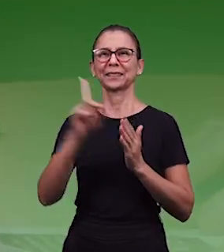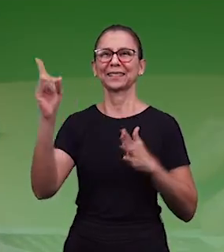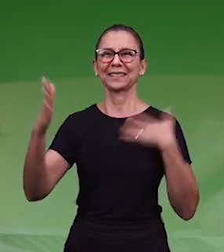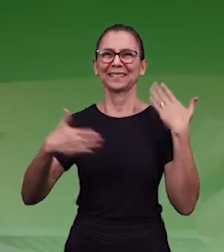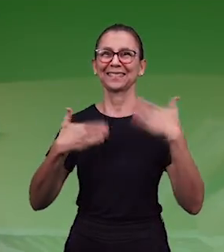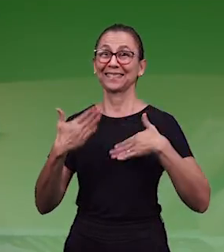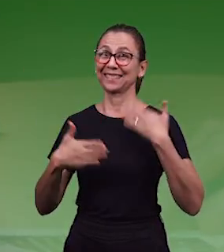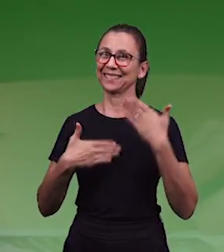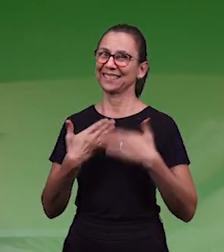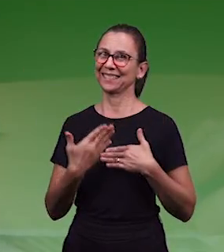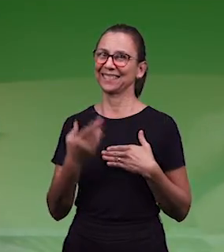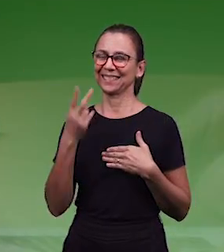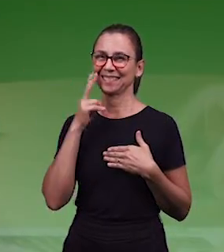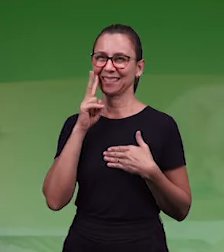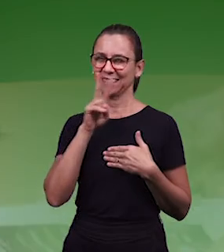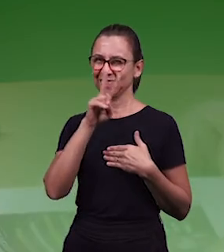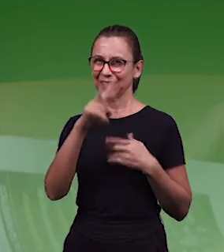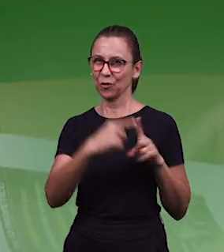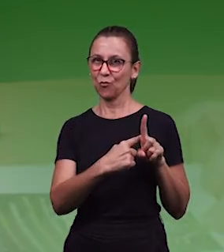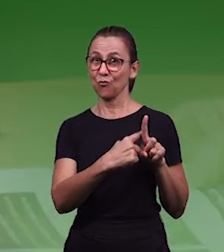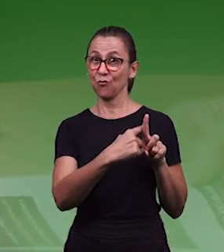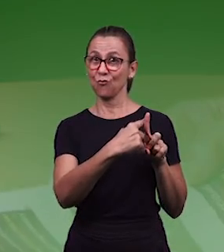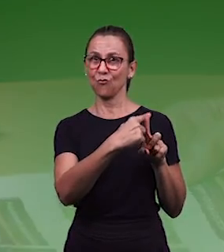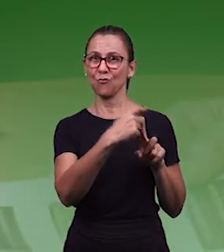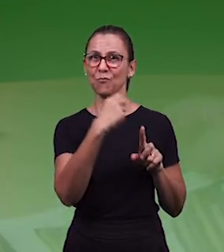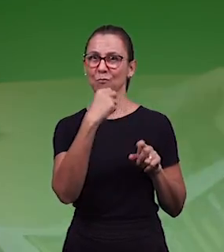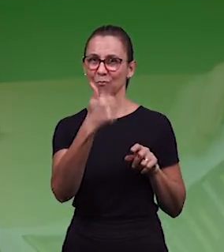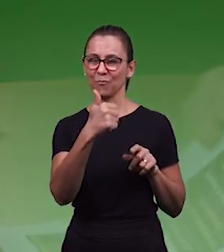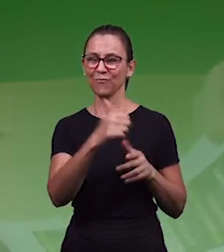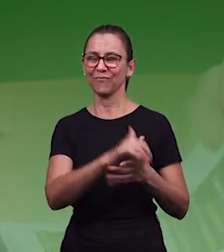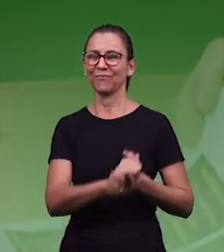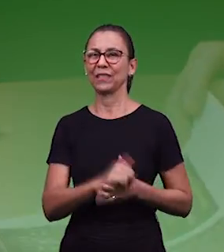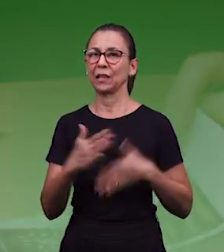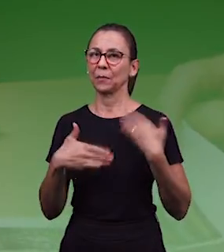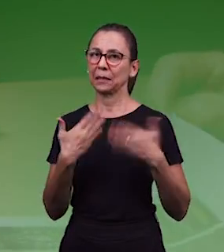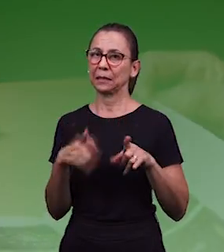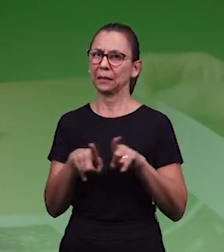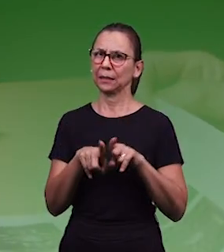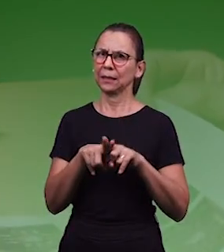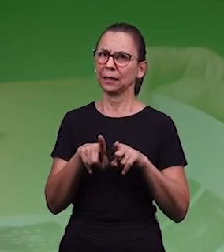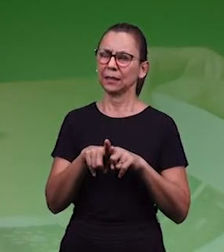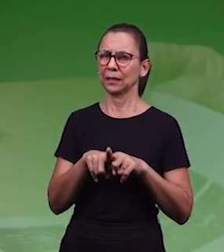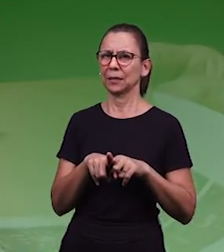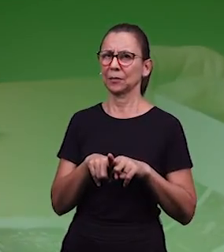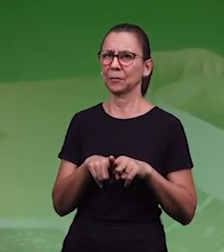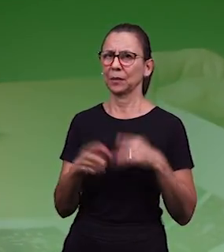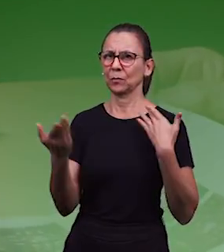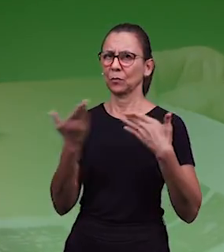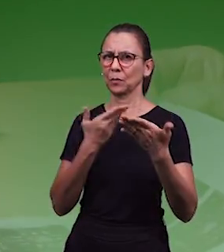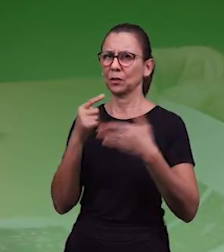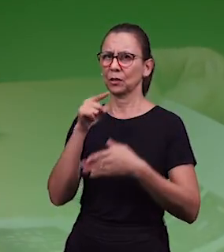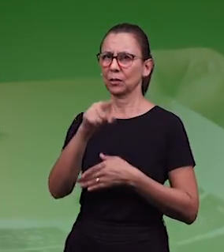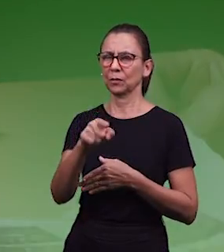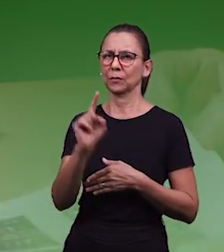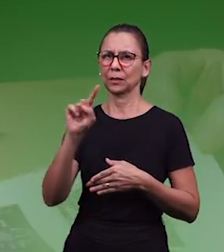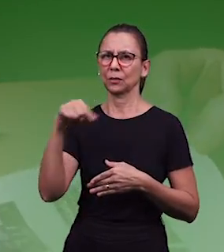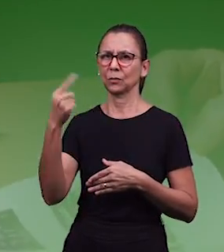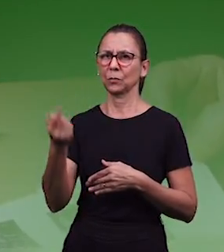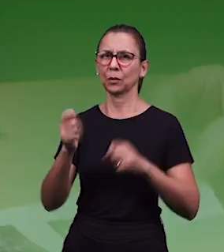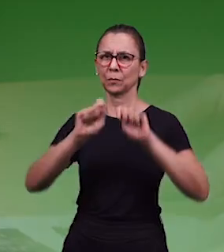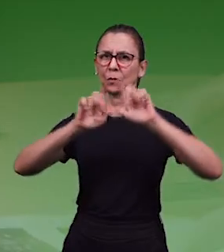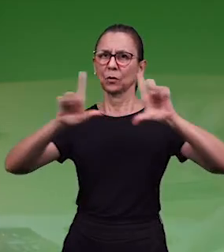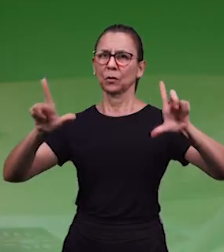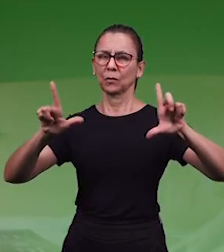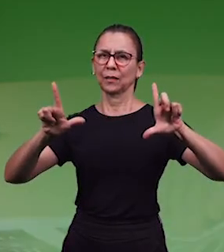alegria contar com a sua audiência e será uma alegria também contar com a sua audiência no próximo programa Conversas